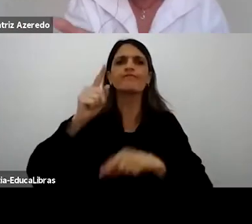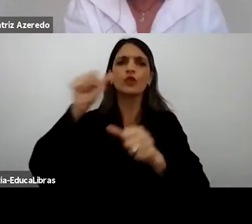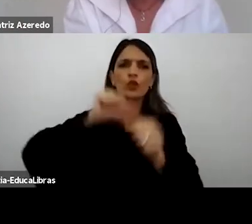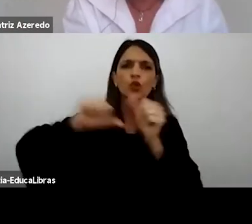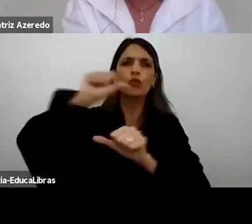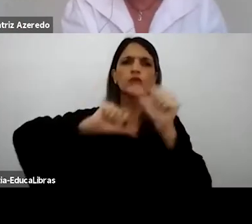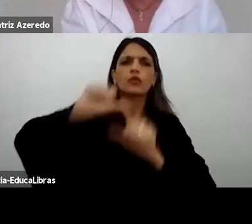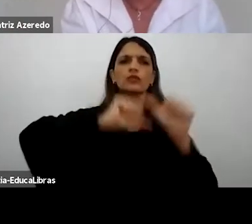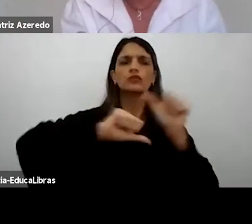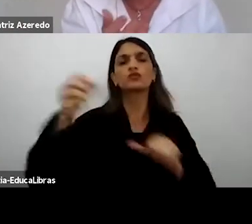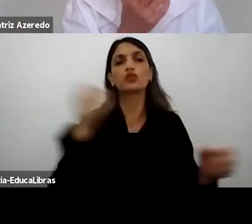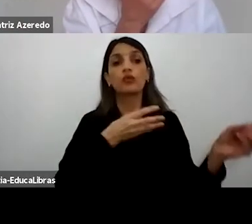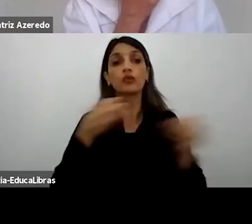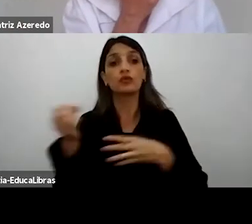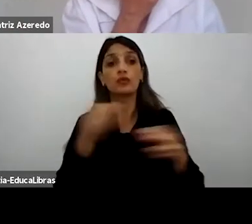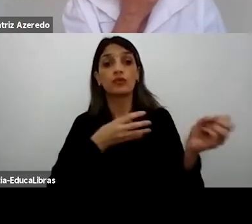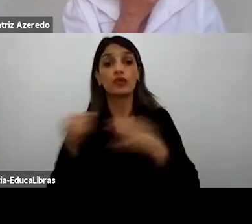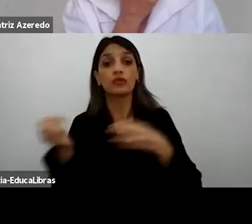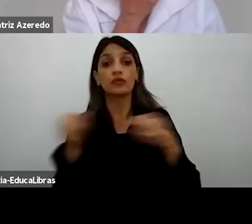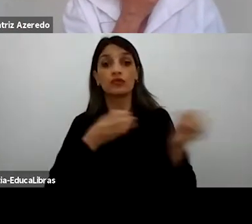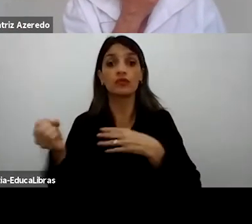mais longevas do país. Né?